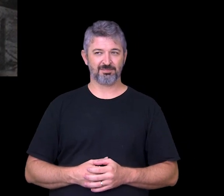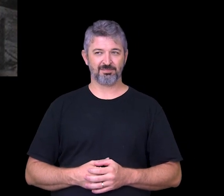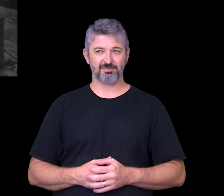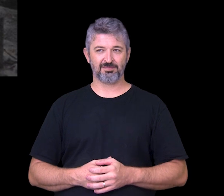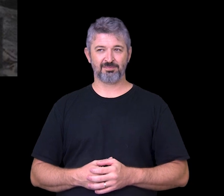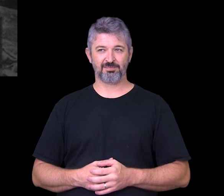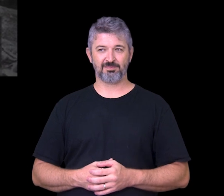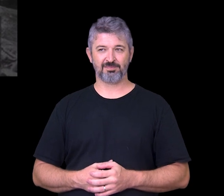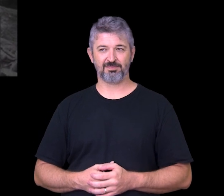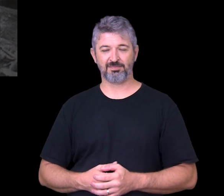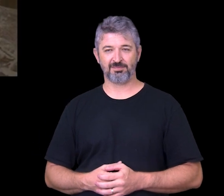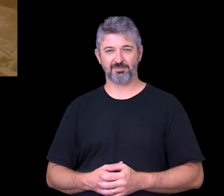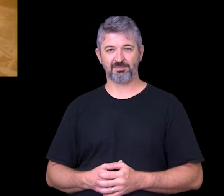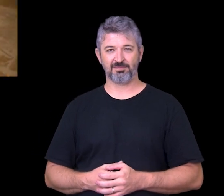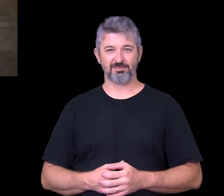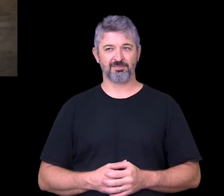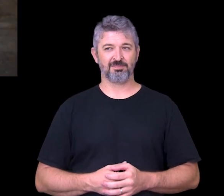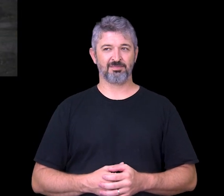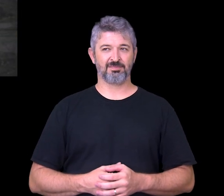Operários trabalhando na construção.